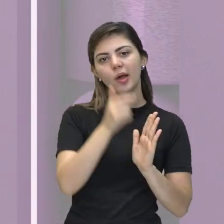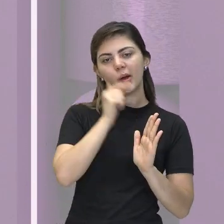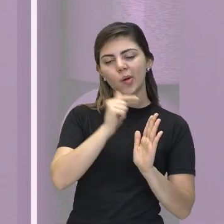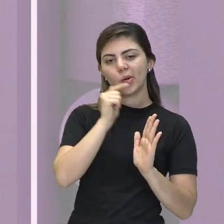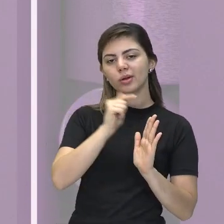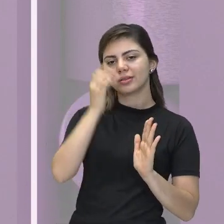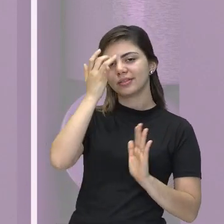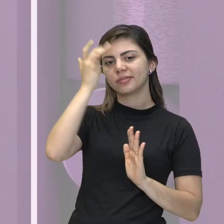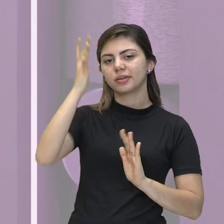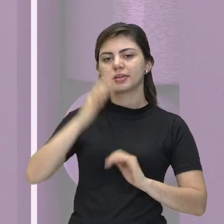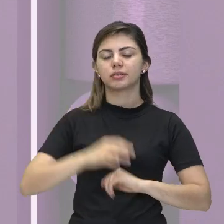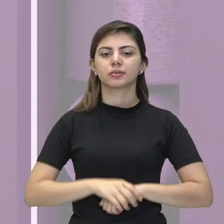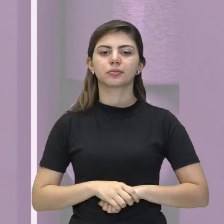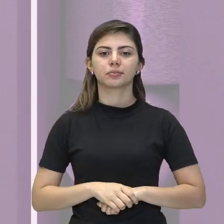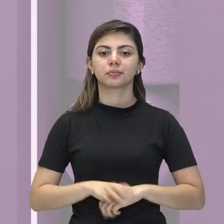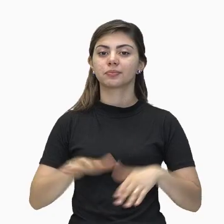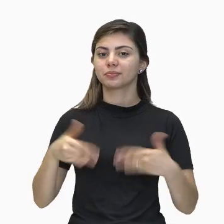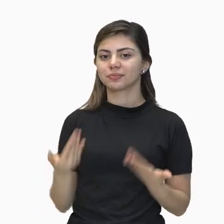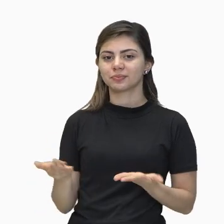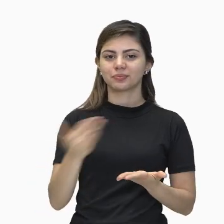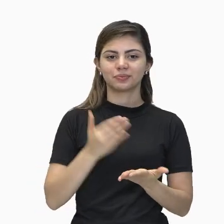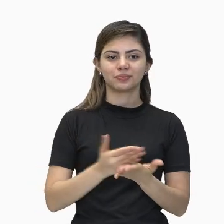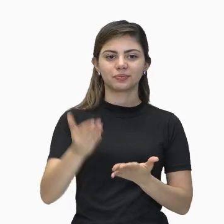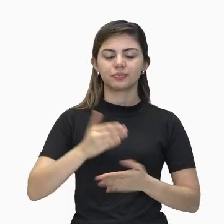dificuldade, tá bom? Então vamos aí iniciar.